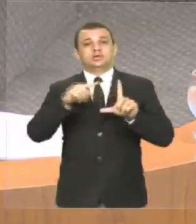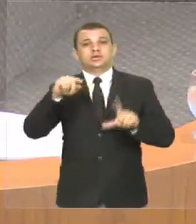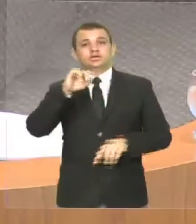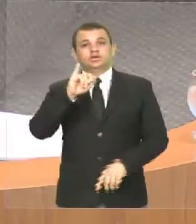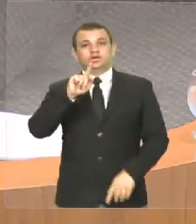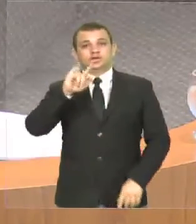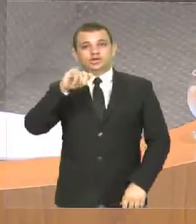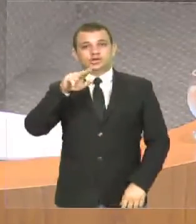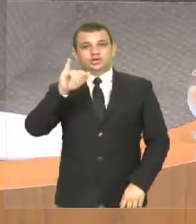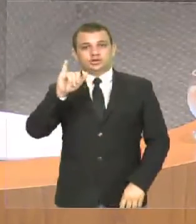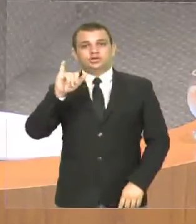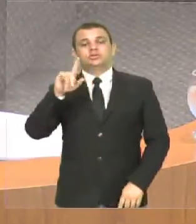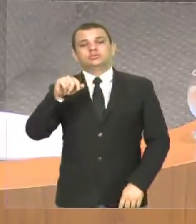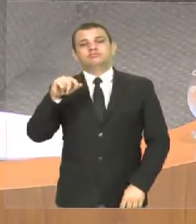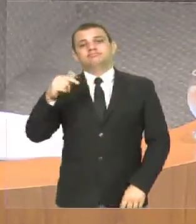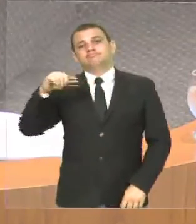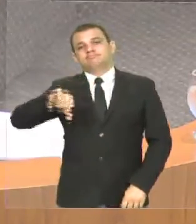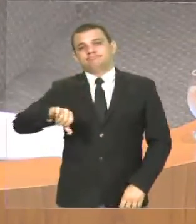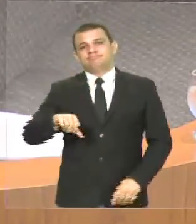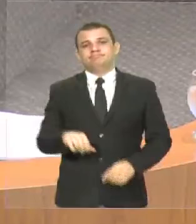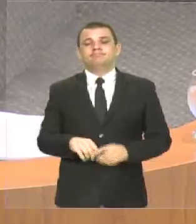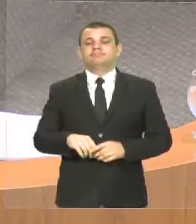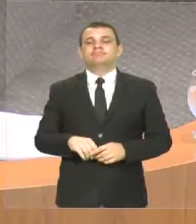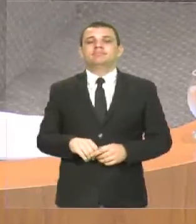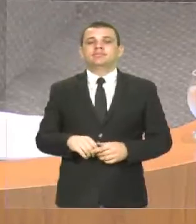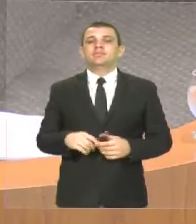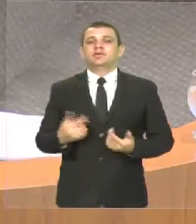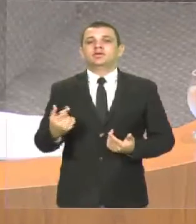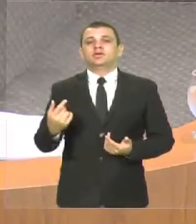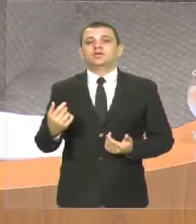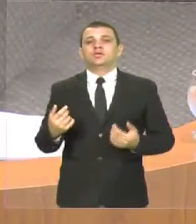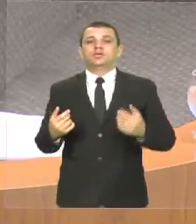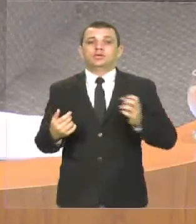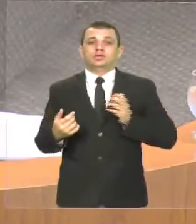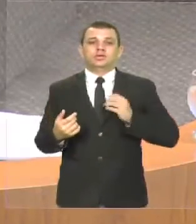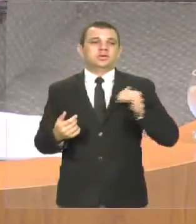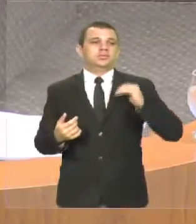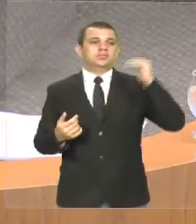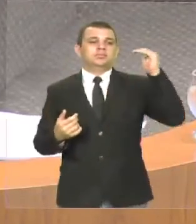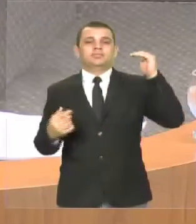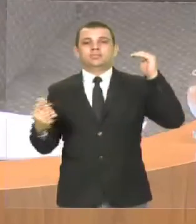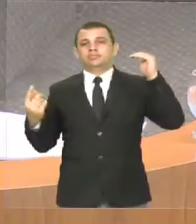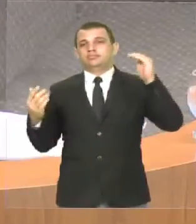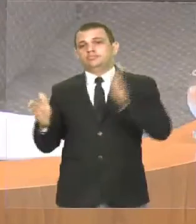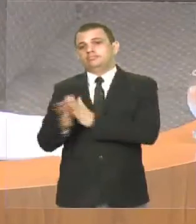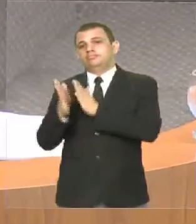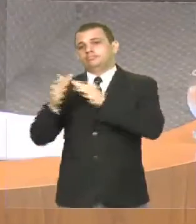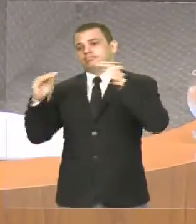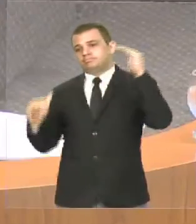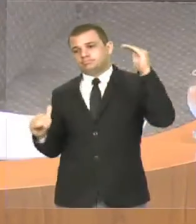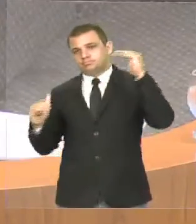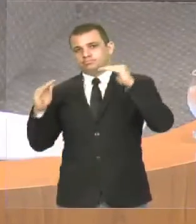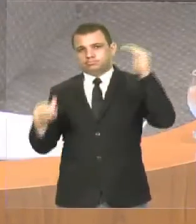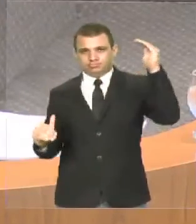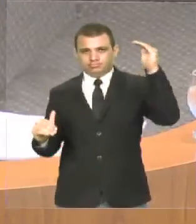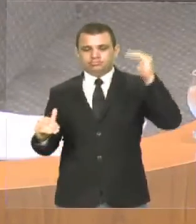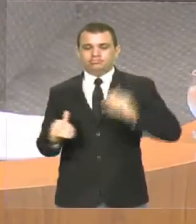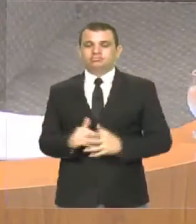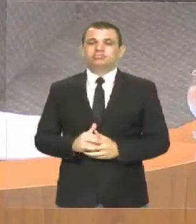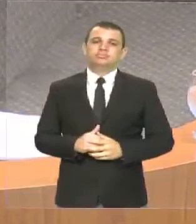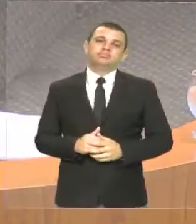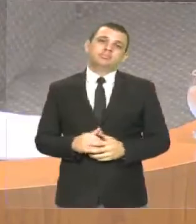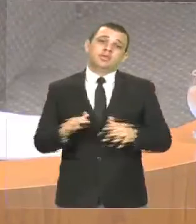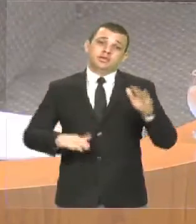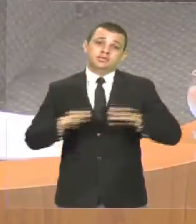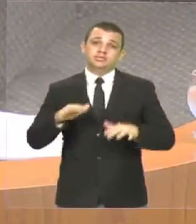2015, os ricos ficaram mais distantes dos mais pobres. Isso eu posso atribuir, talvez, à crise econômica, mas é um